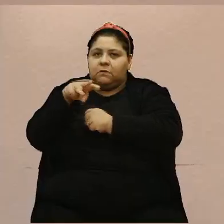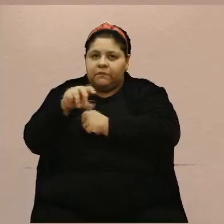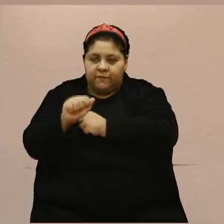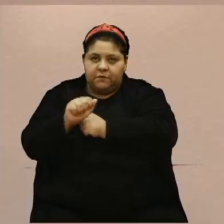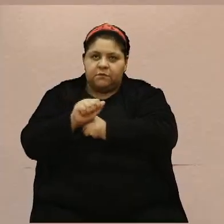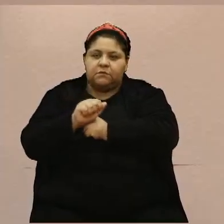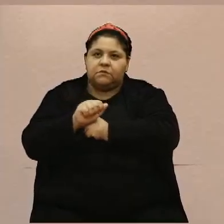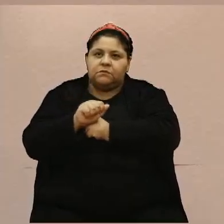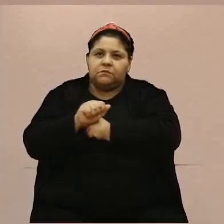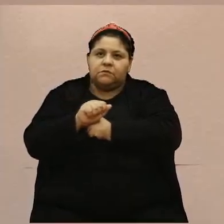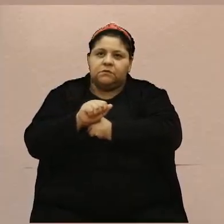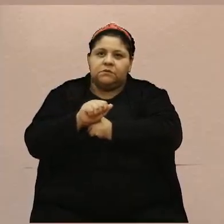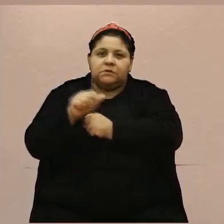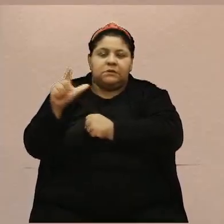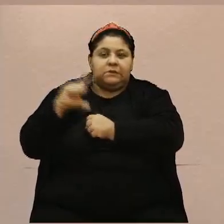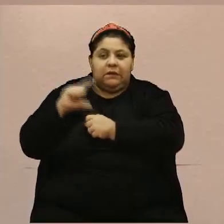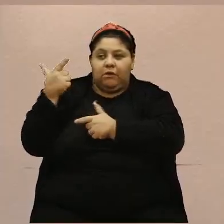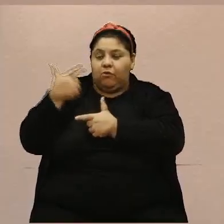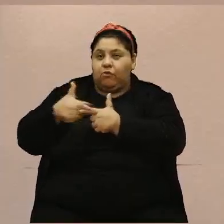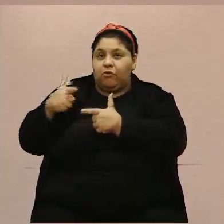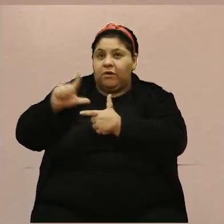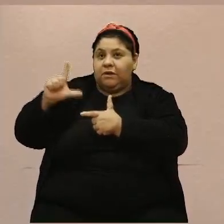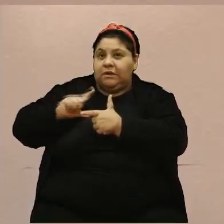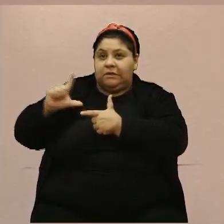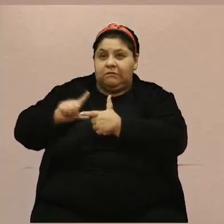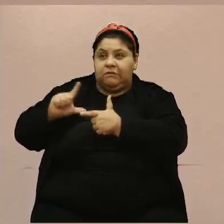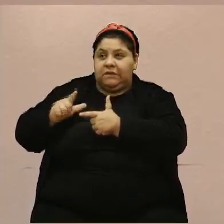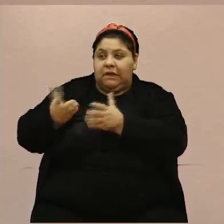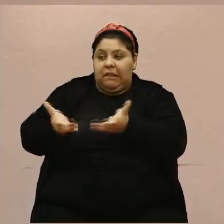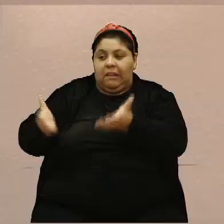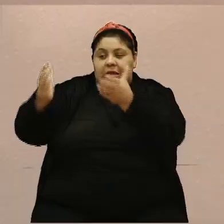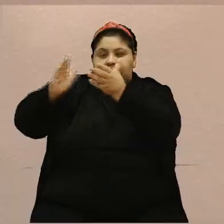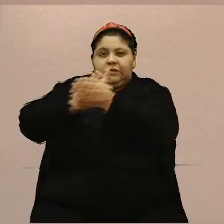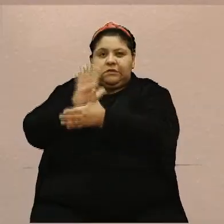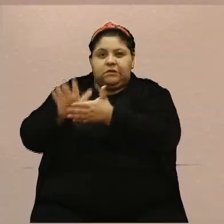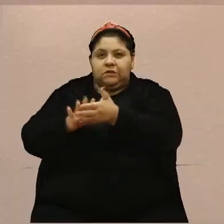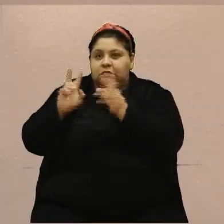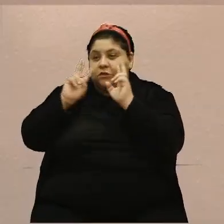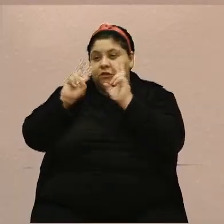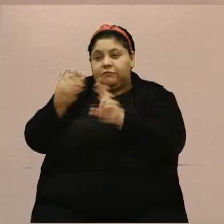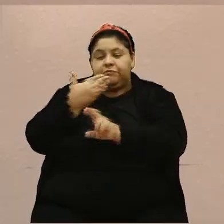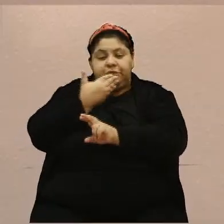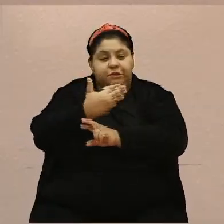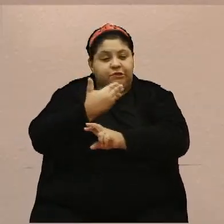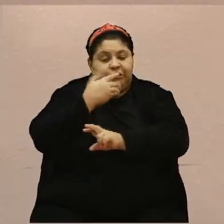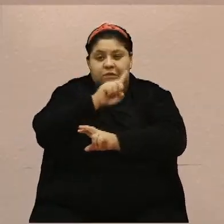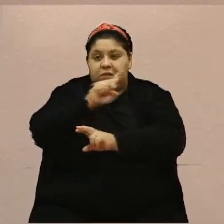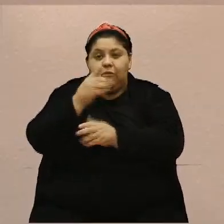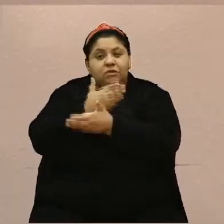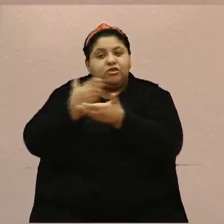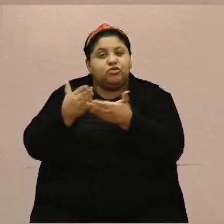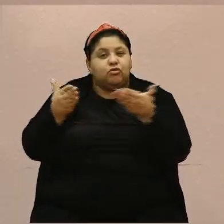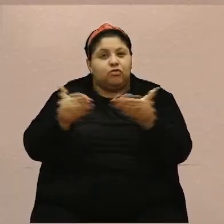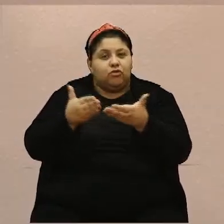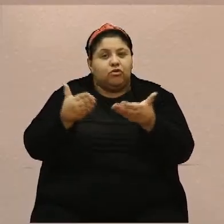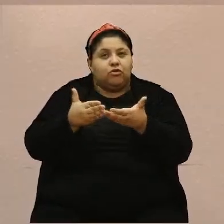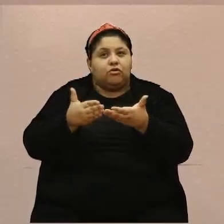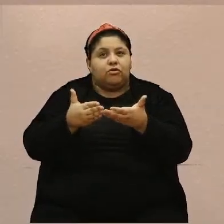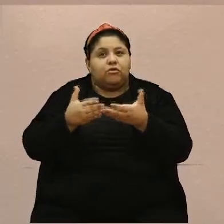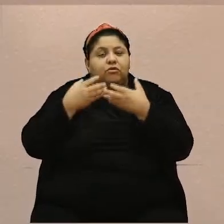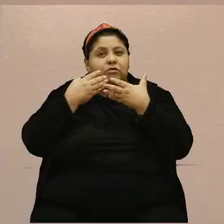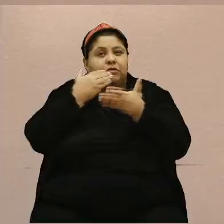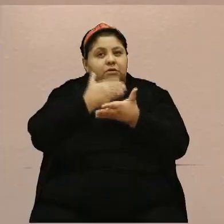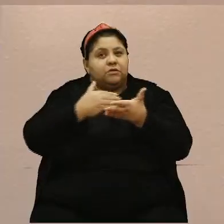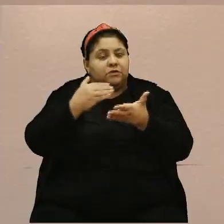está deteriorada, não tem nenhuma lixeira. Isso a gente vem pedindo, não é de hoje. Secretário era o Nério, do